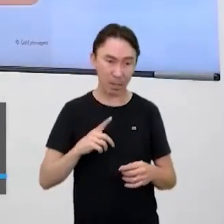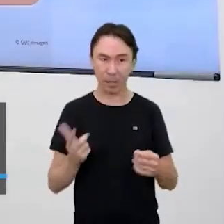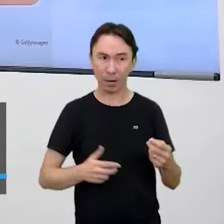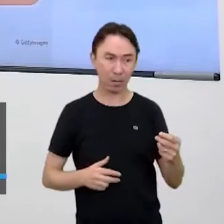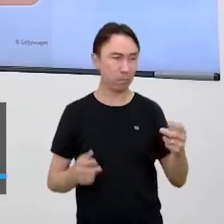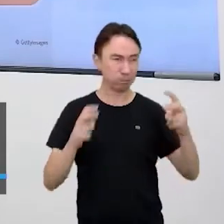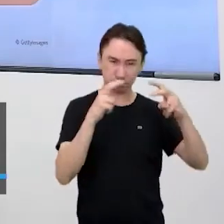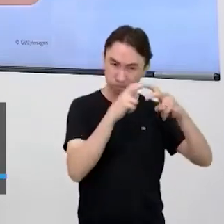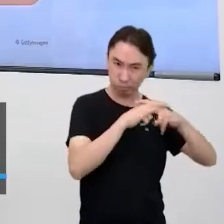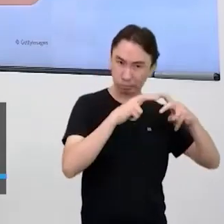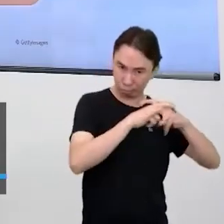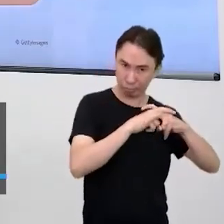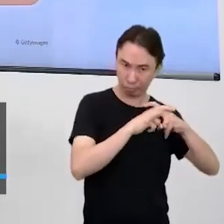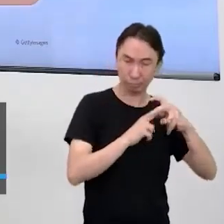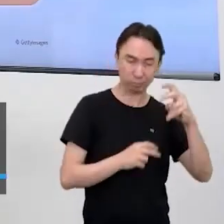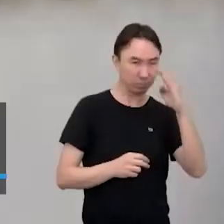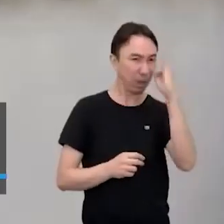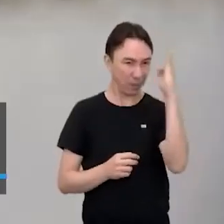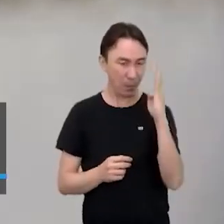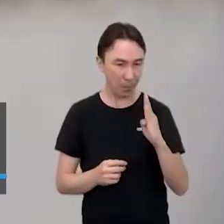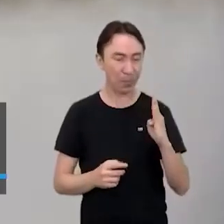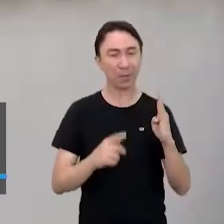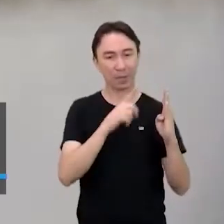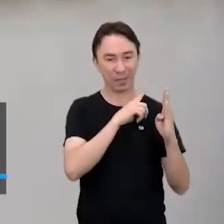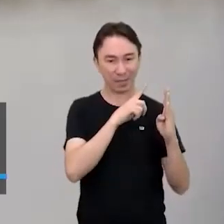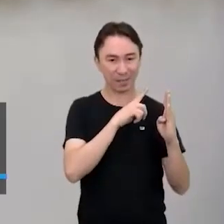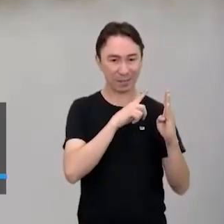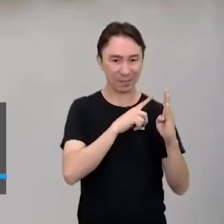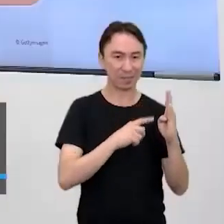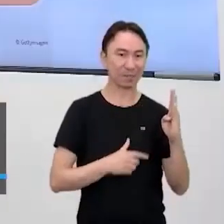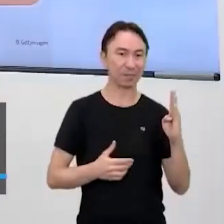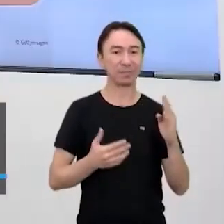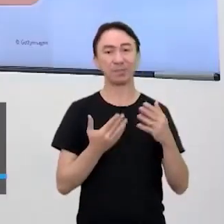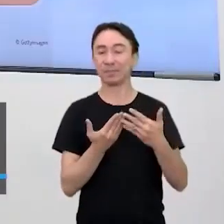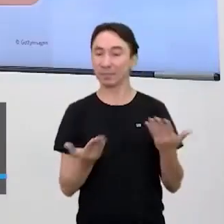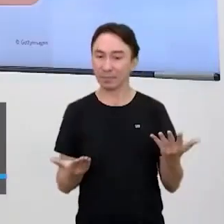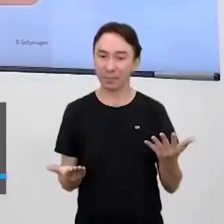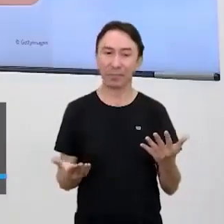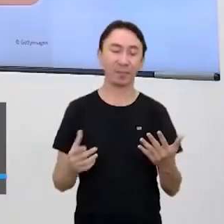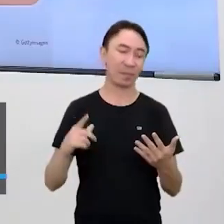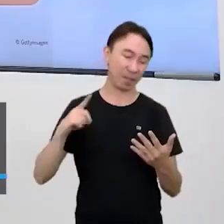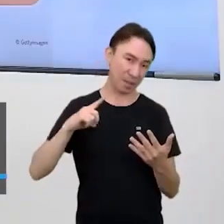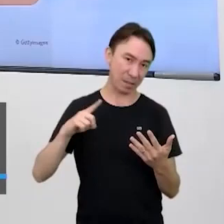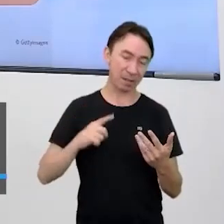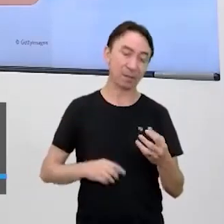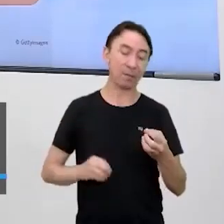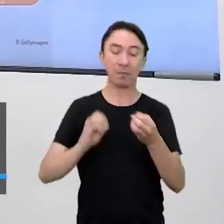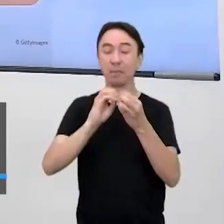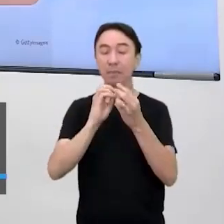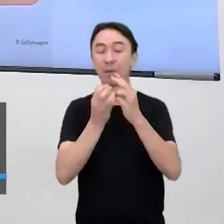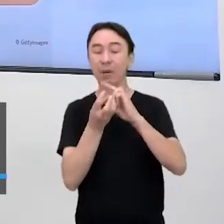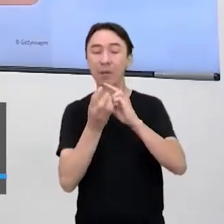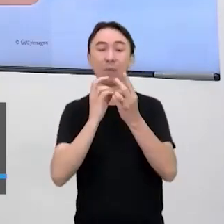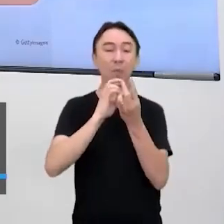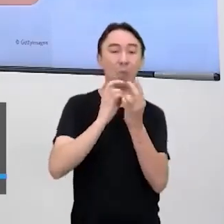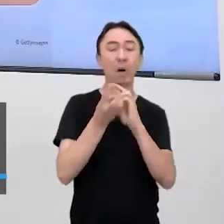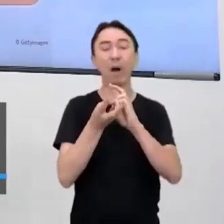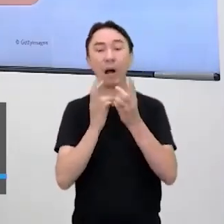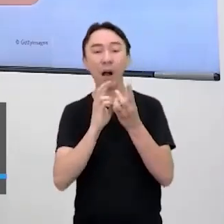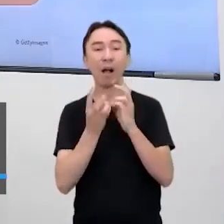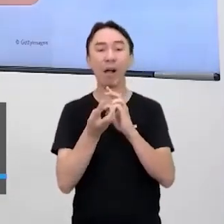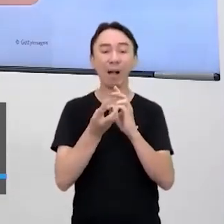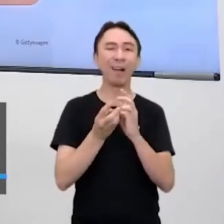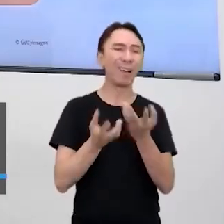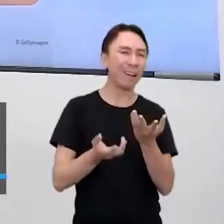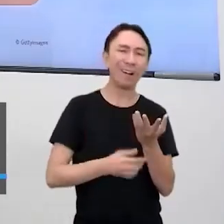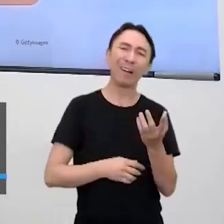marciais brasileiras? Por exemplo, tomando até como referência a própria capoeira, o que isso tem de